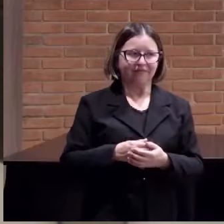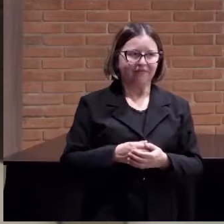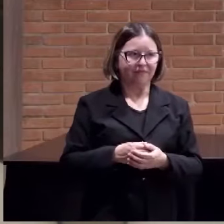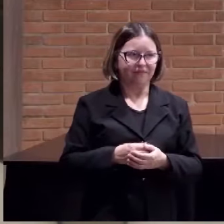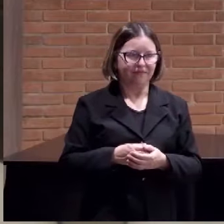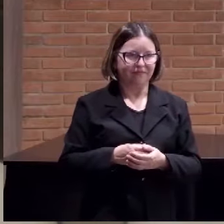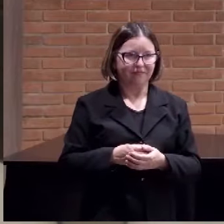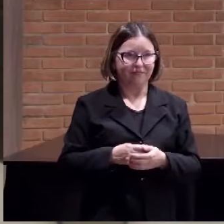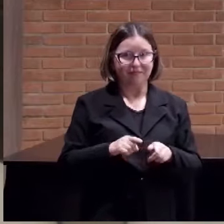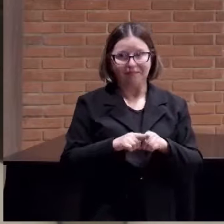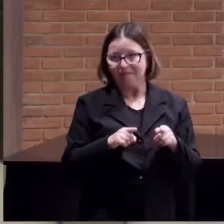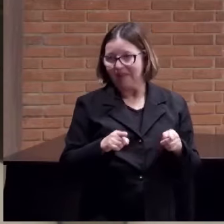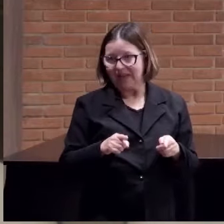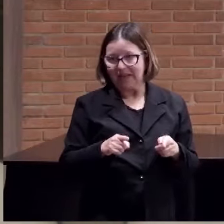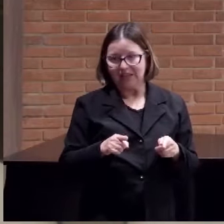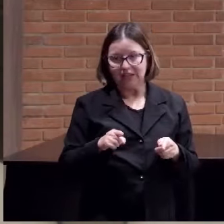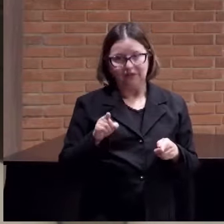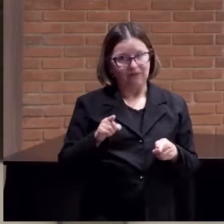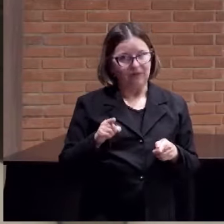Mas você não pode ser perseguidor.